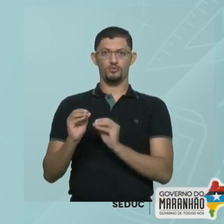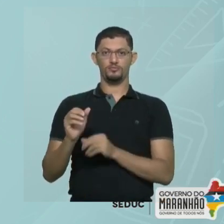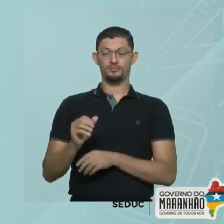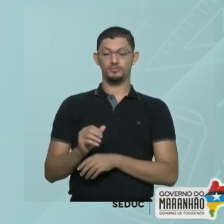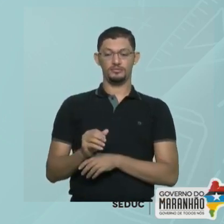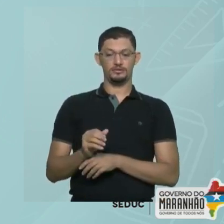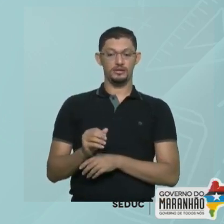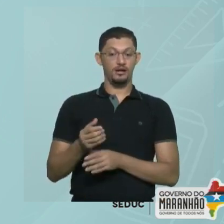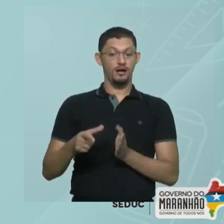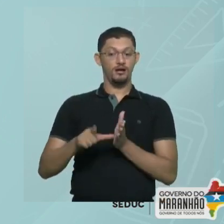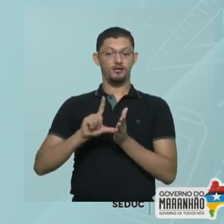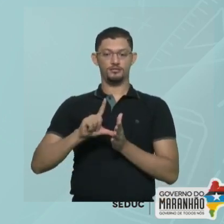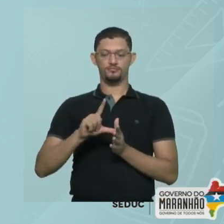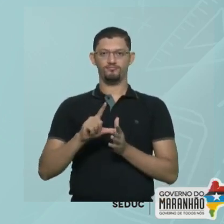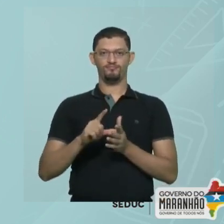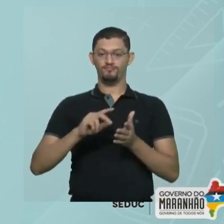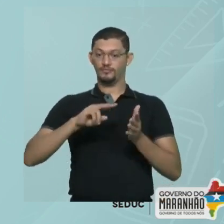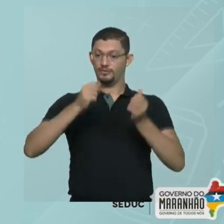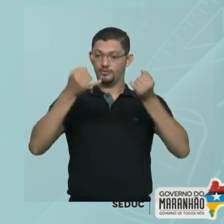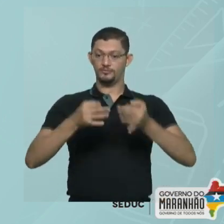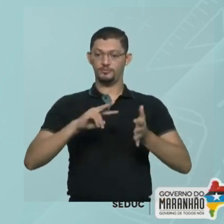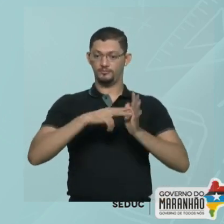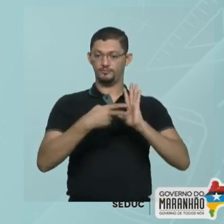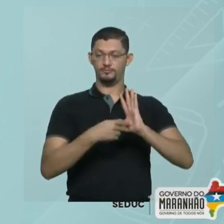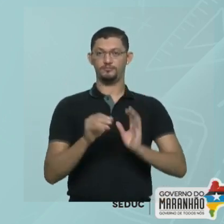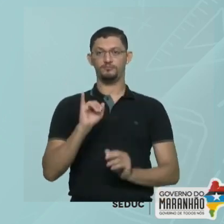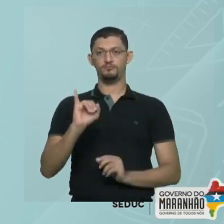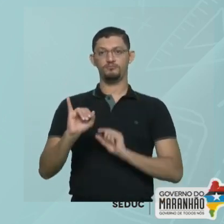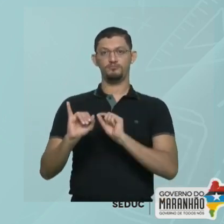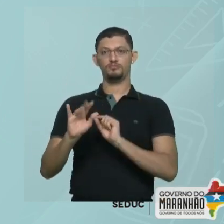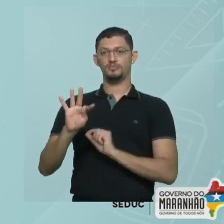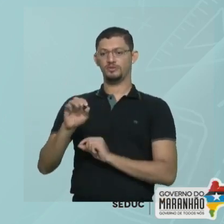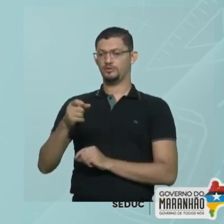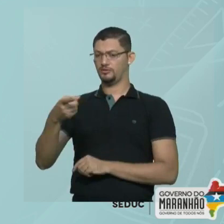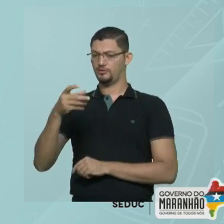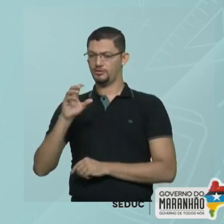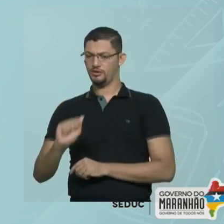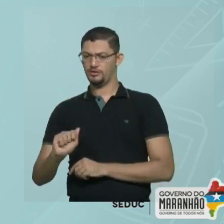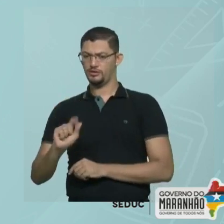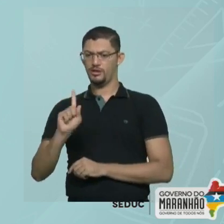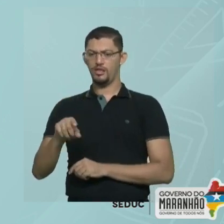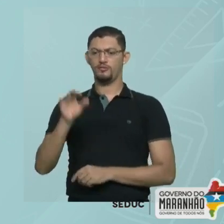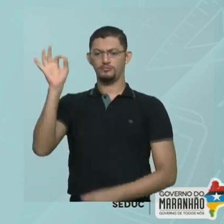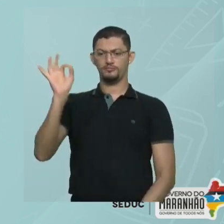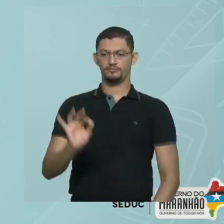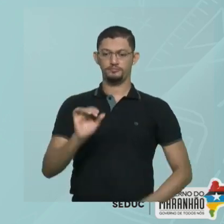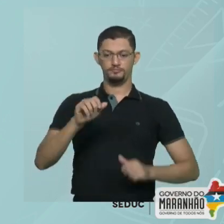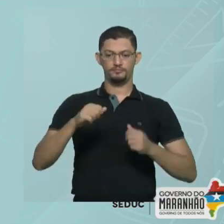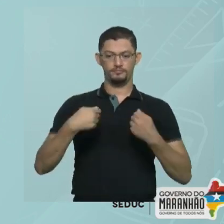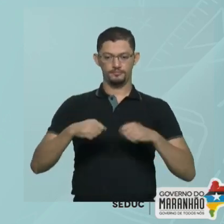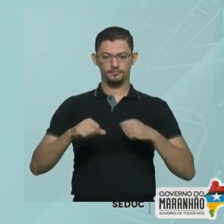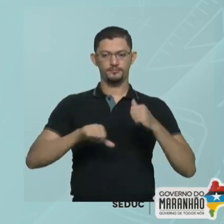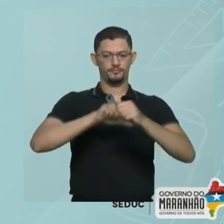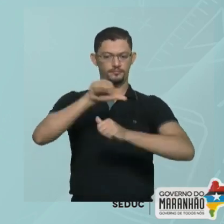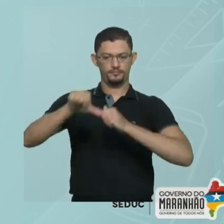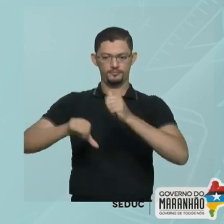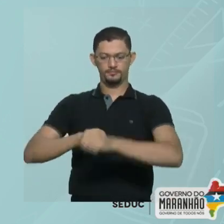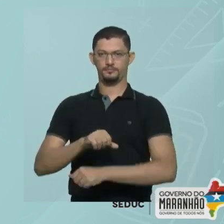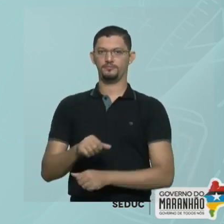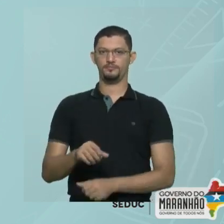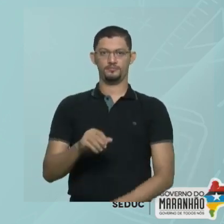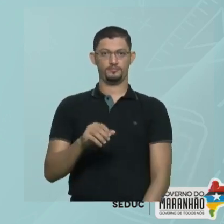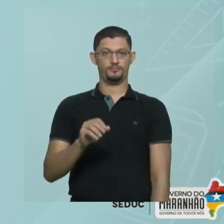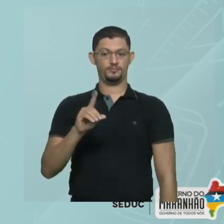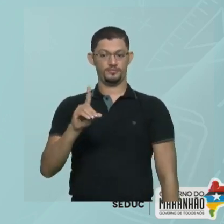vou falar desse I. Esse I é a taxa. Essa taxa ela vem em porcentagem. E aí você vai transformar para